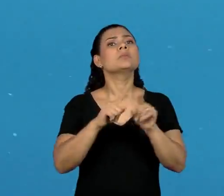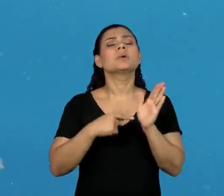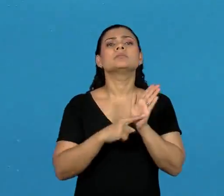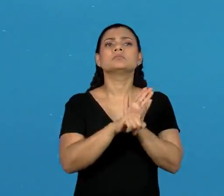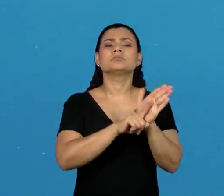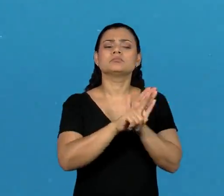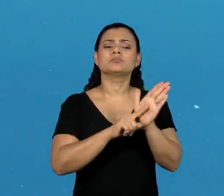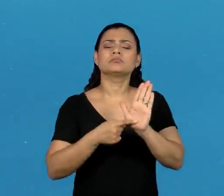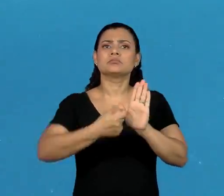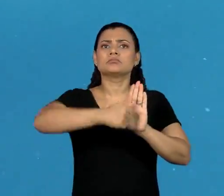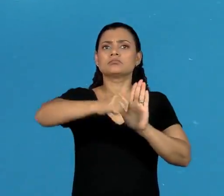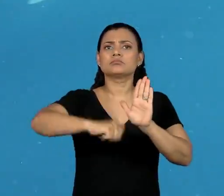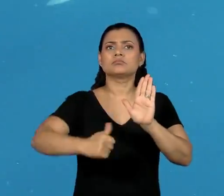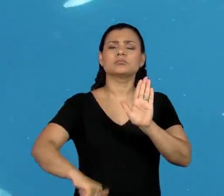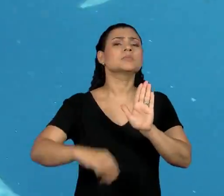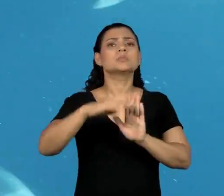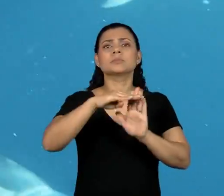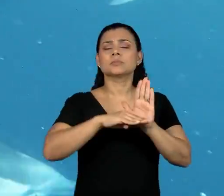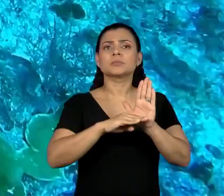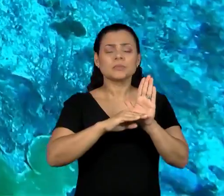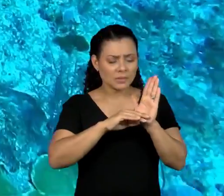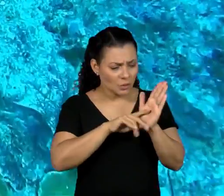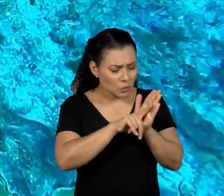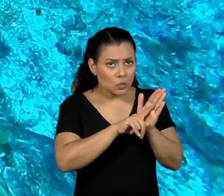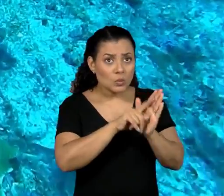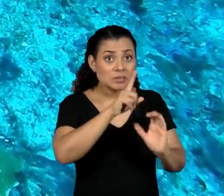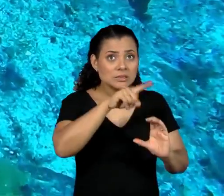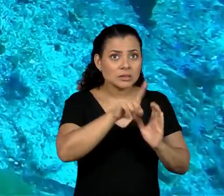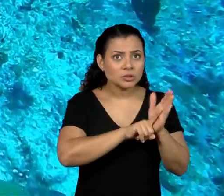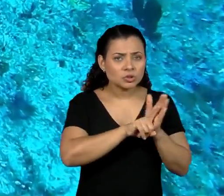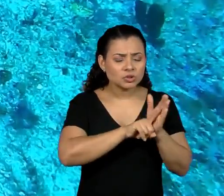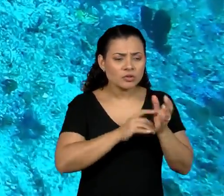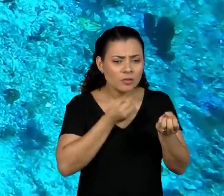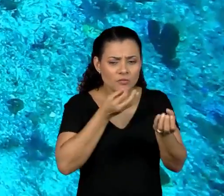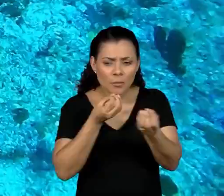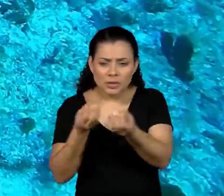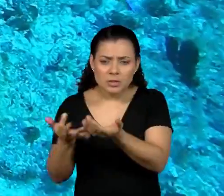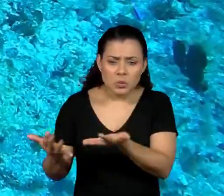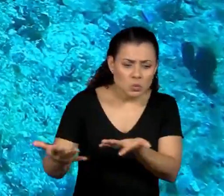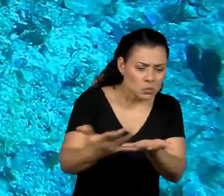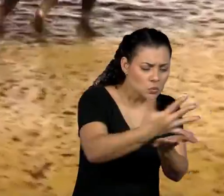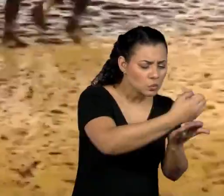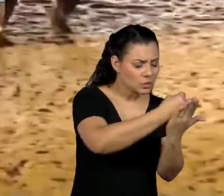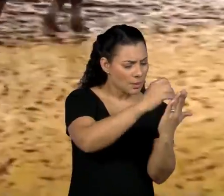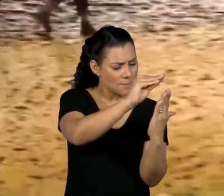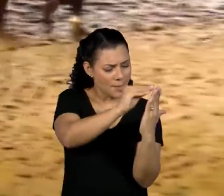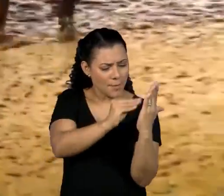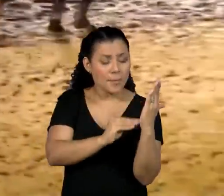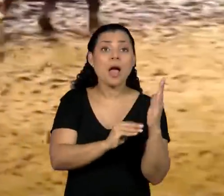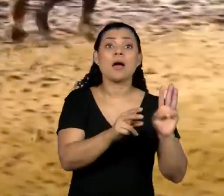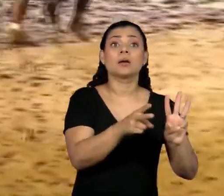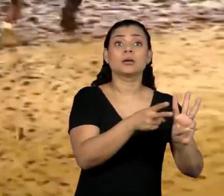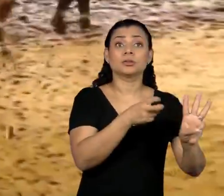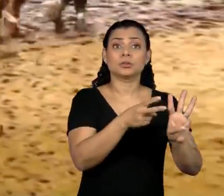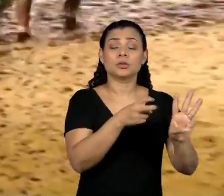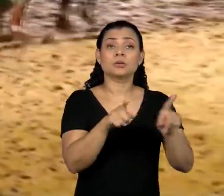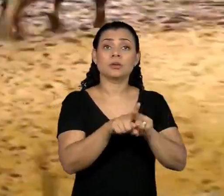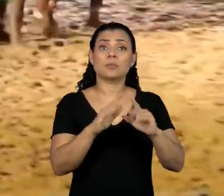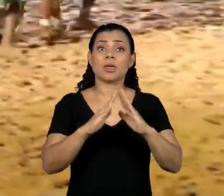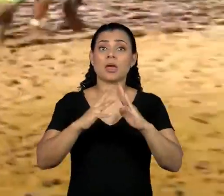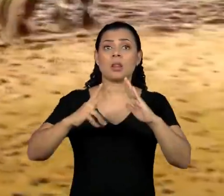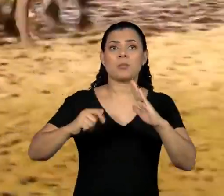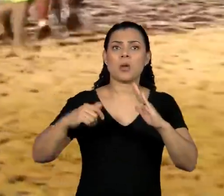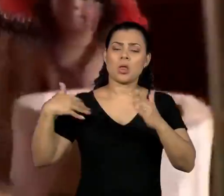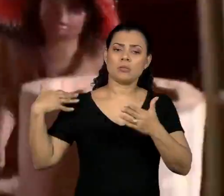informações disponíveis na literatura científica, relatórios técnicos, além de conhecimentos de povos indígenas e